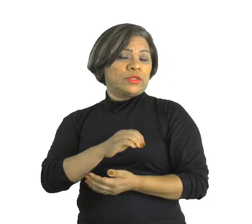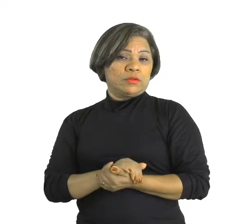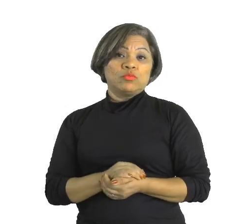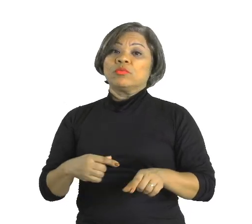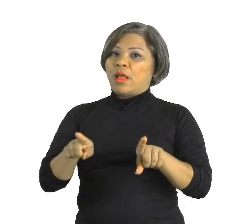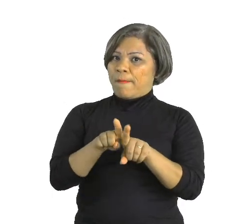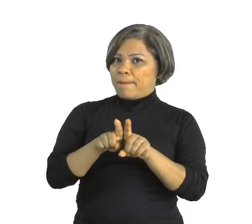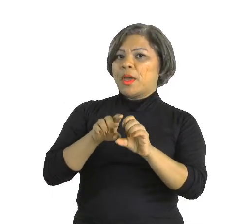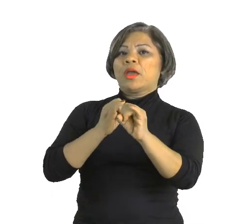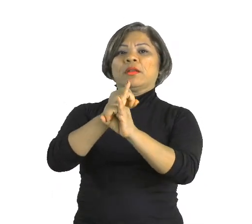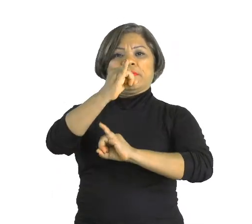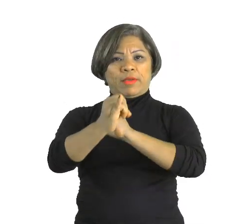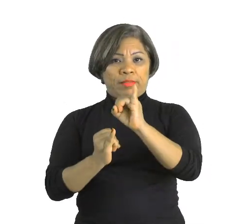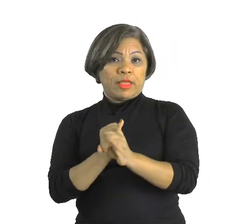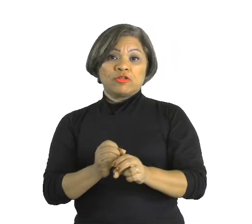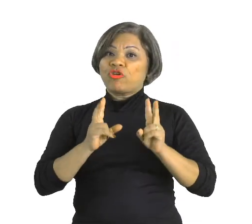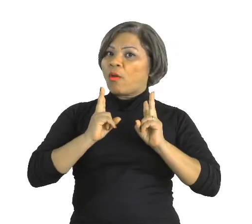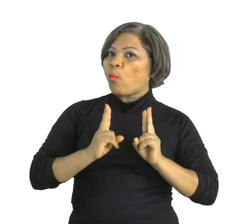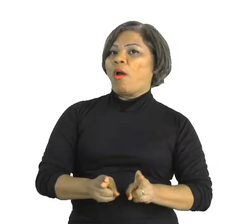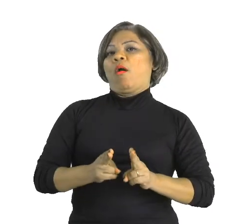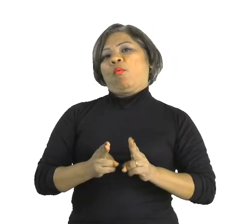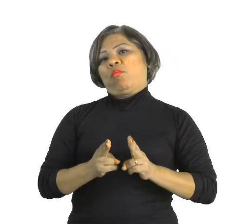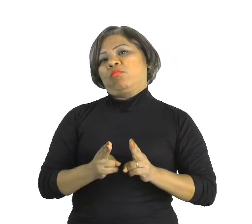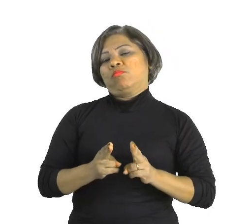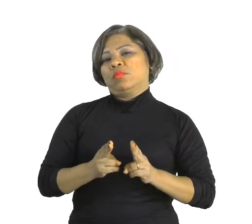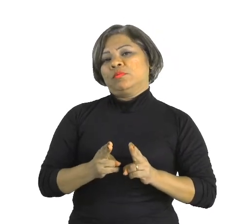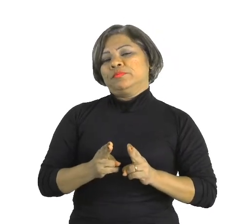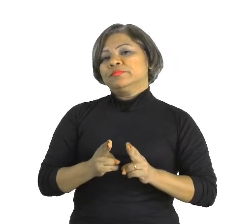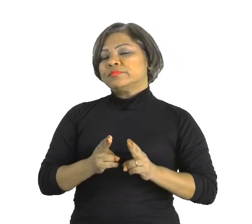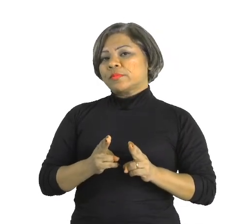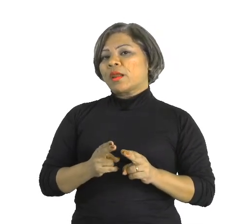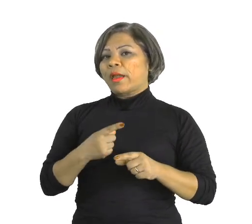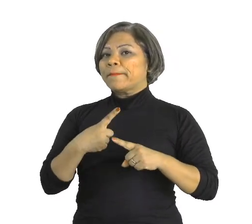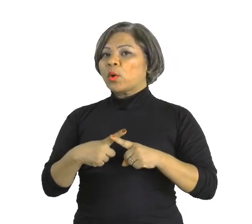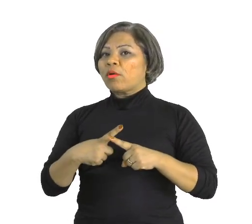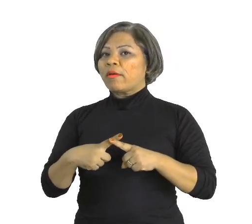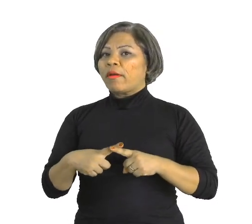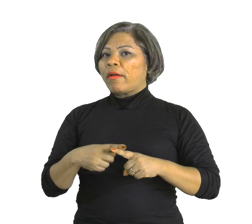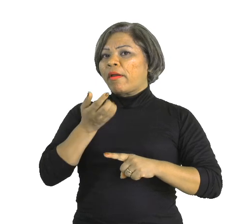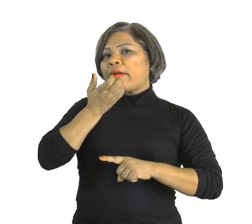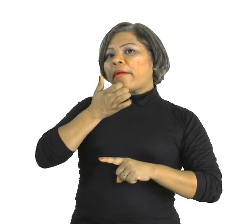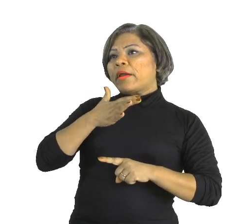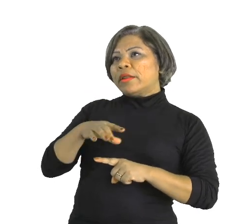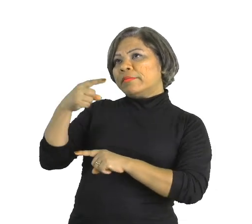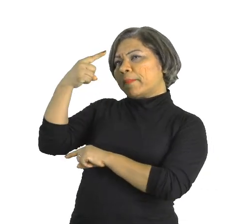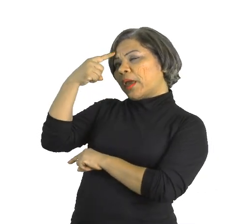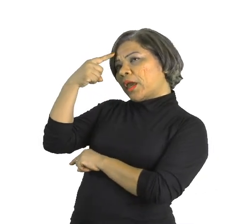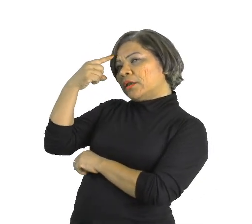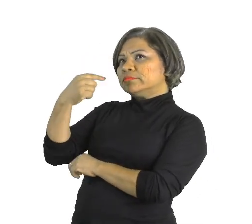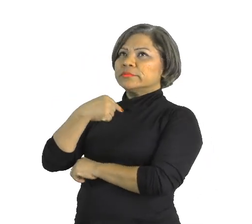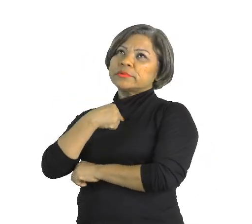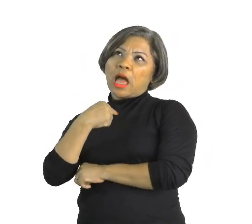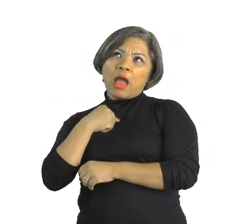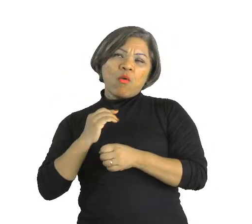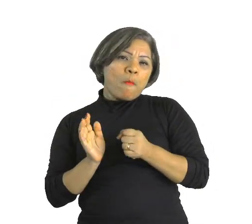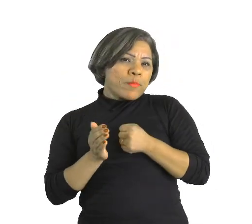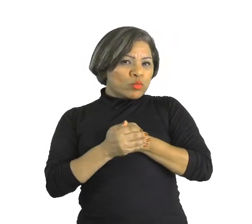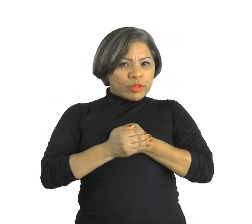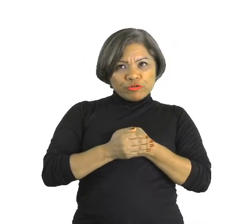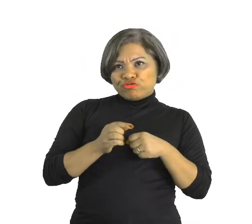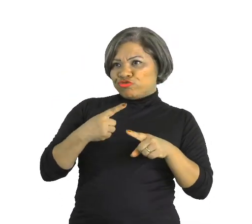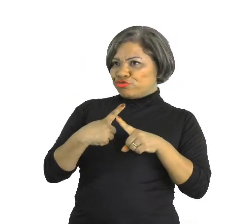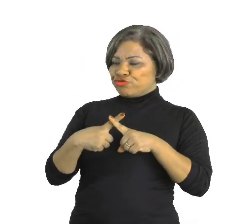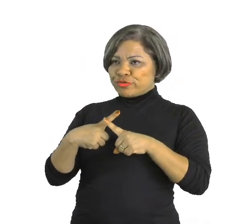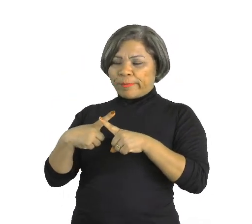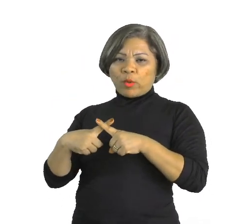diferente. A suposta proteção que acham que possuem por estarem atrás de uma tela não